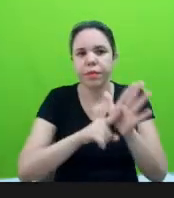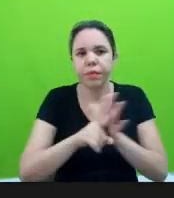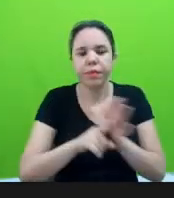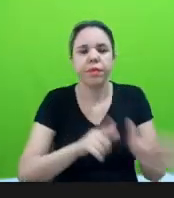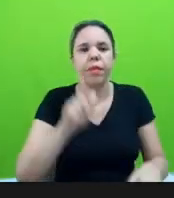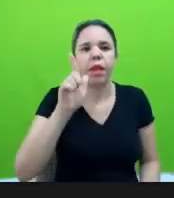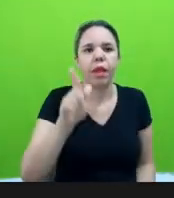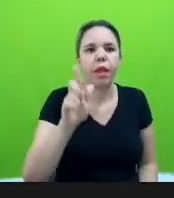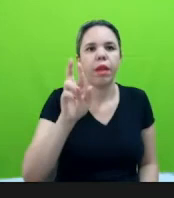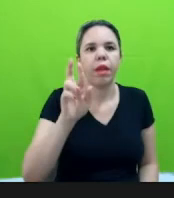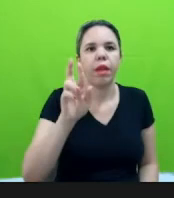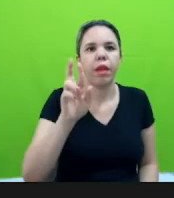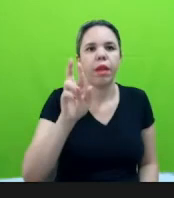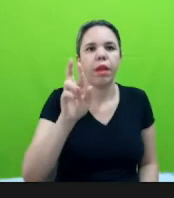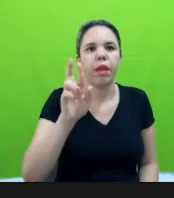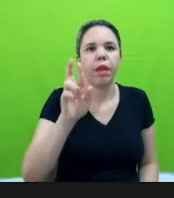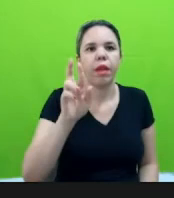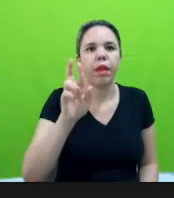sobre a lei de acesso à informação.